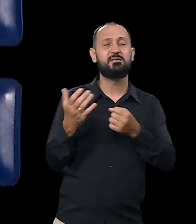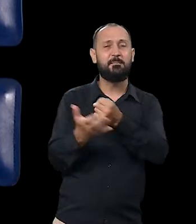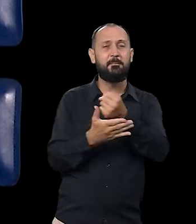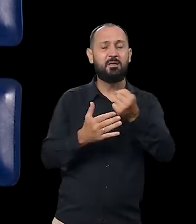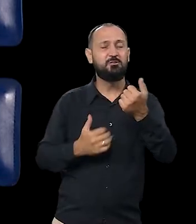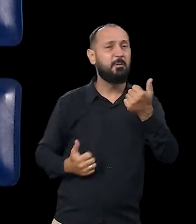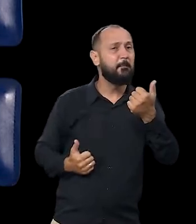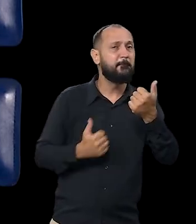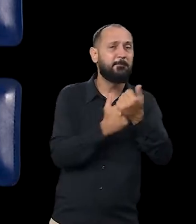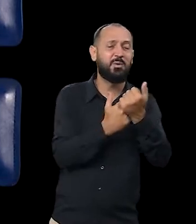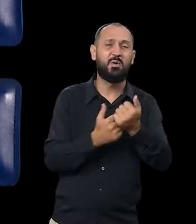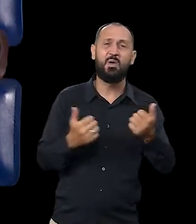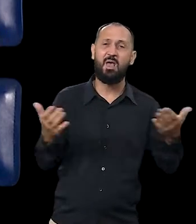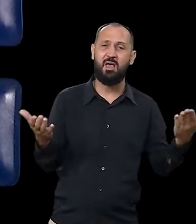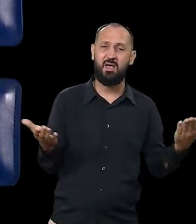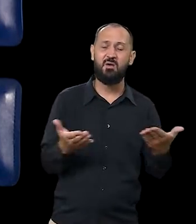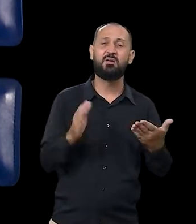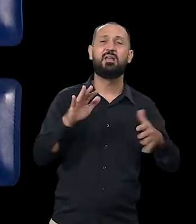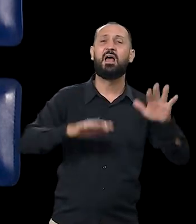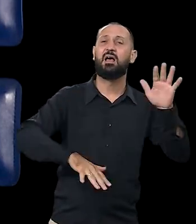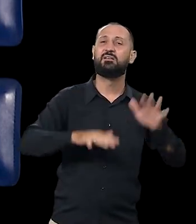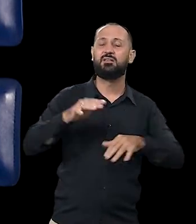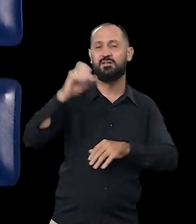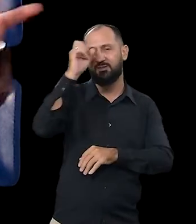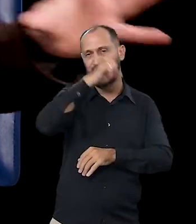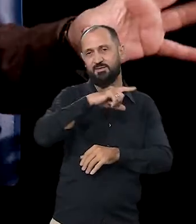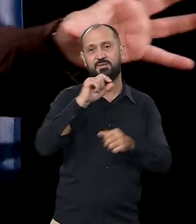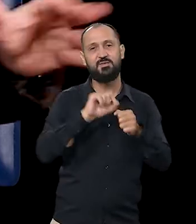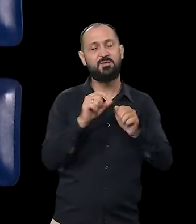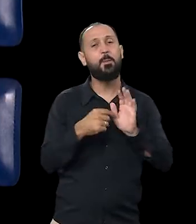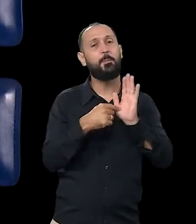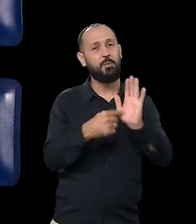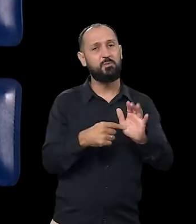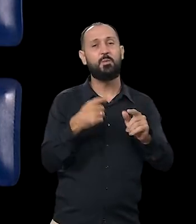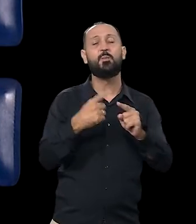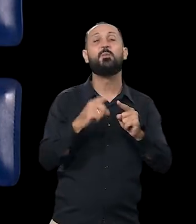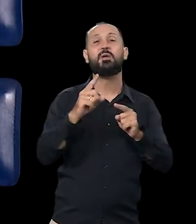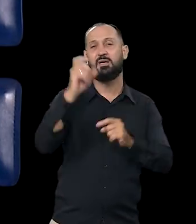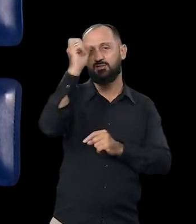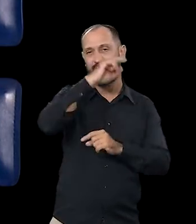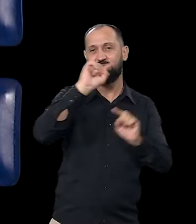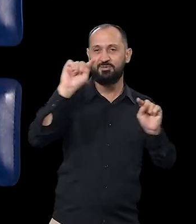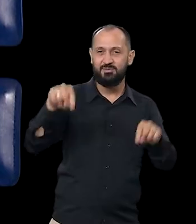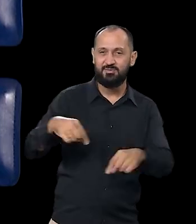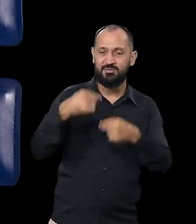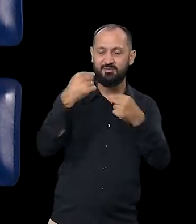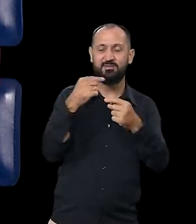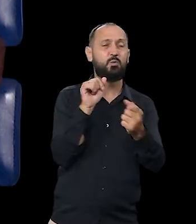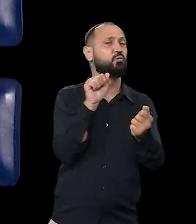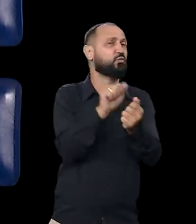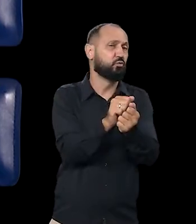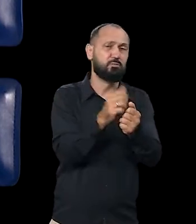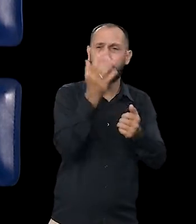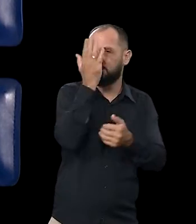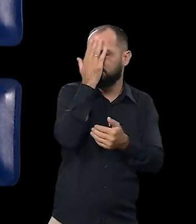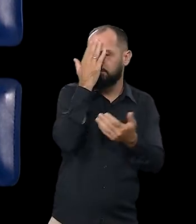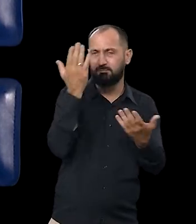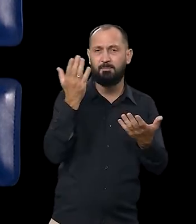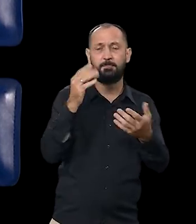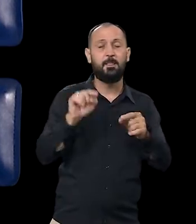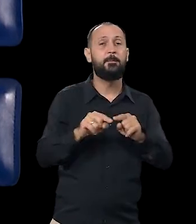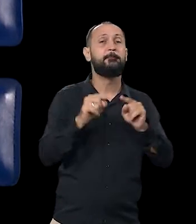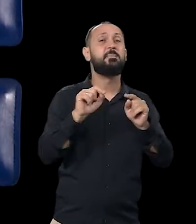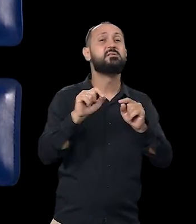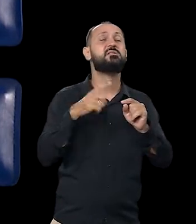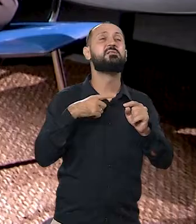moral, essa força que me sustenta e por mais que às vezes as dificuldades se apresentam, porque os desafios